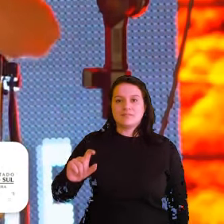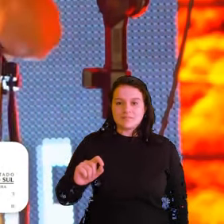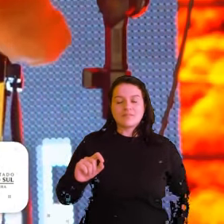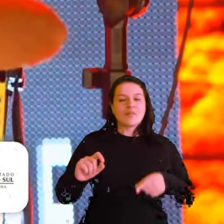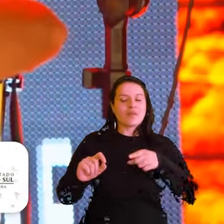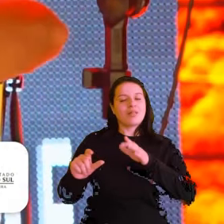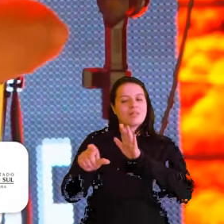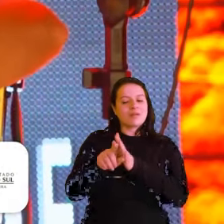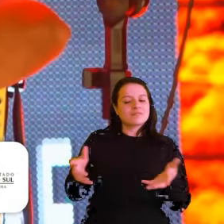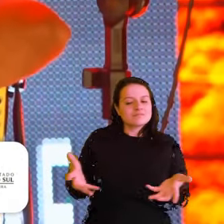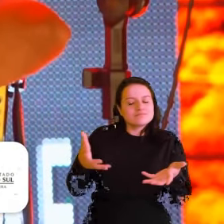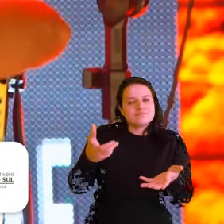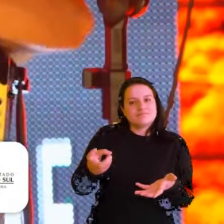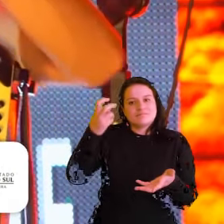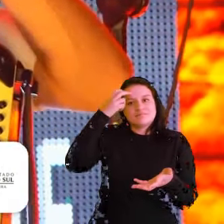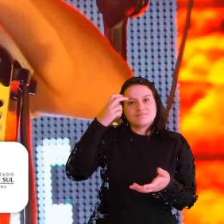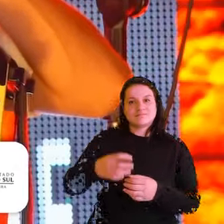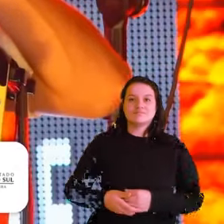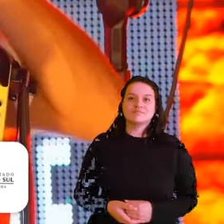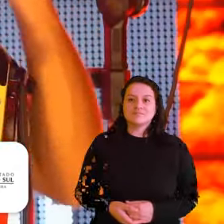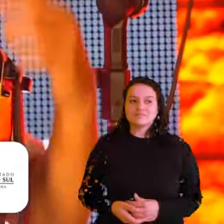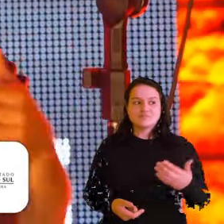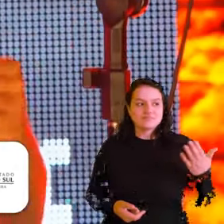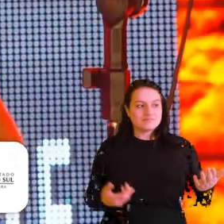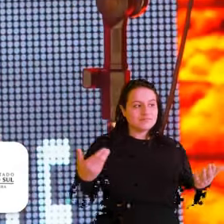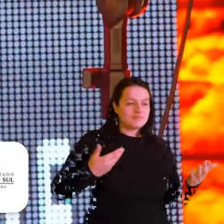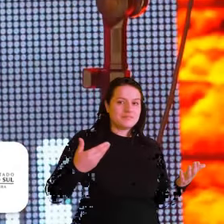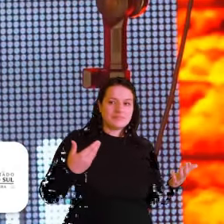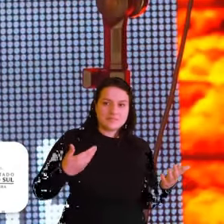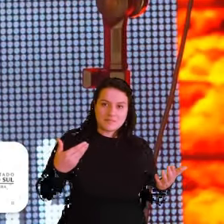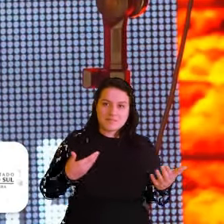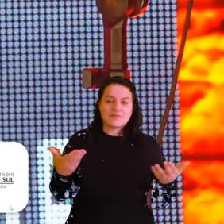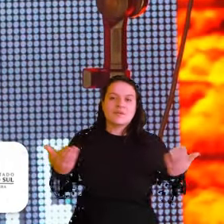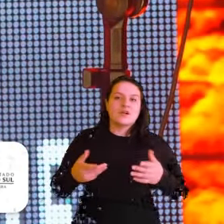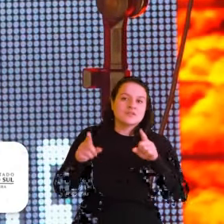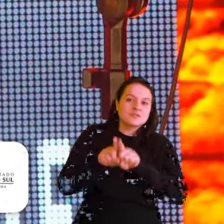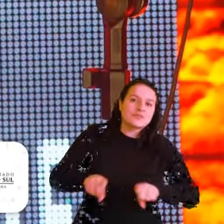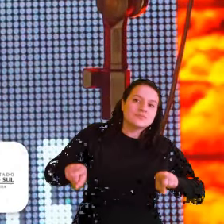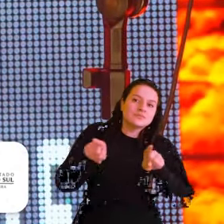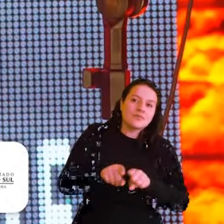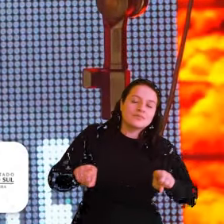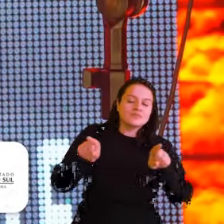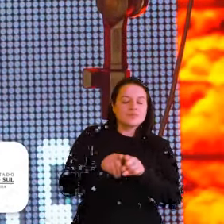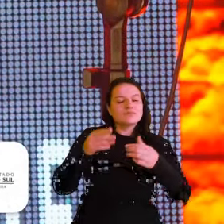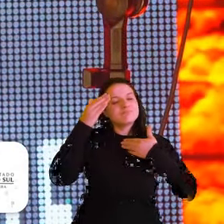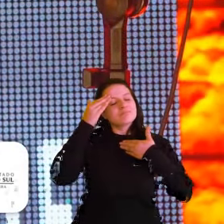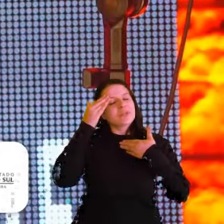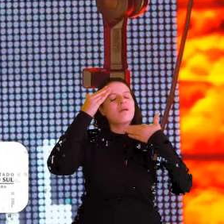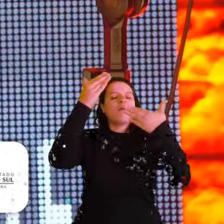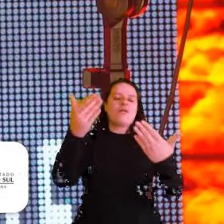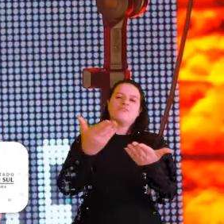de 2010, que é a Lei de Incentivo à Cultura. Olha, meu amigo Fabrício, vamos repetir